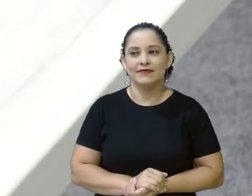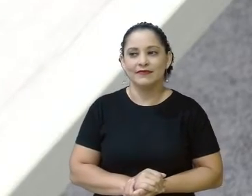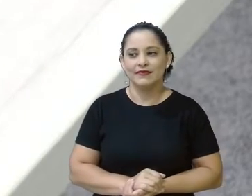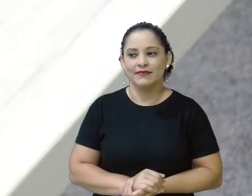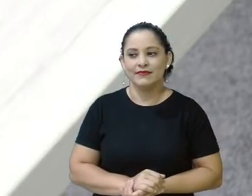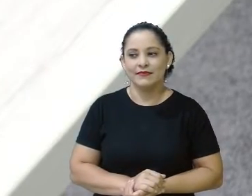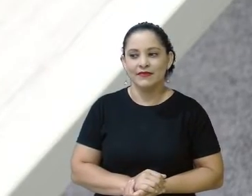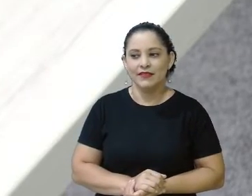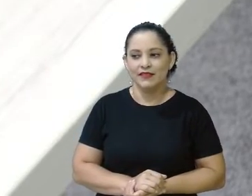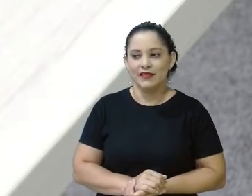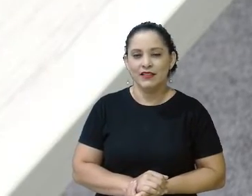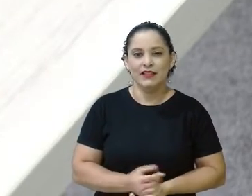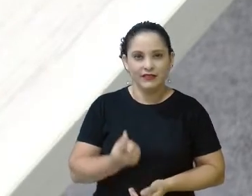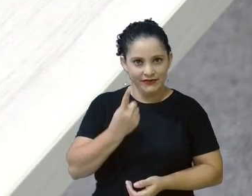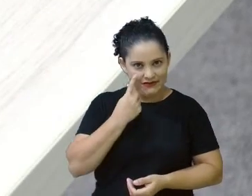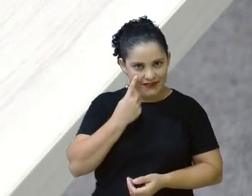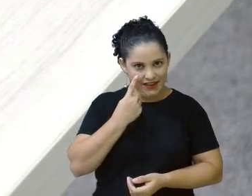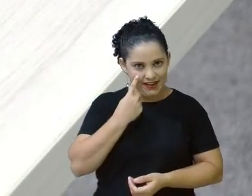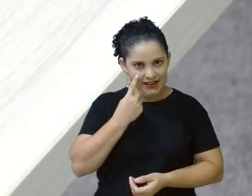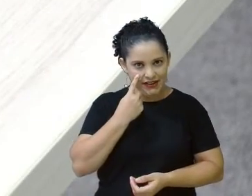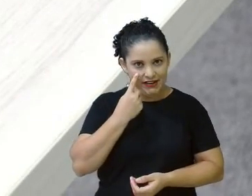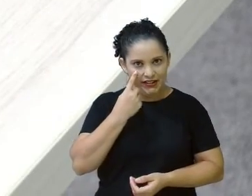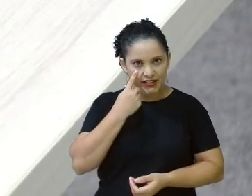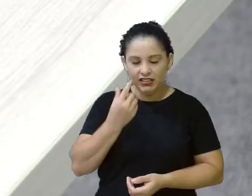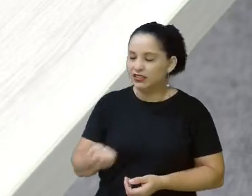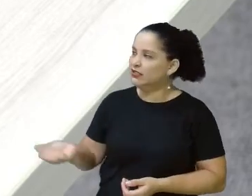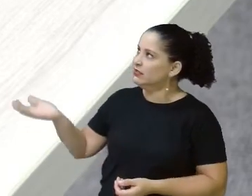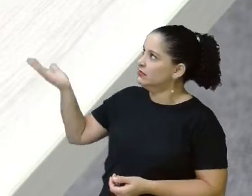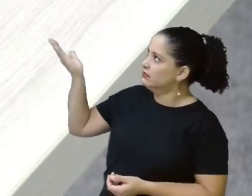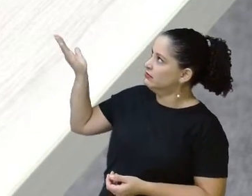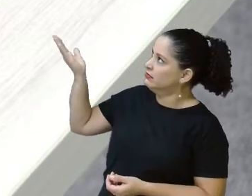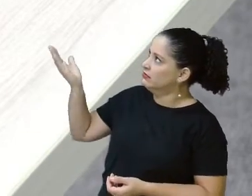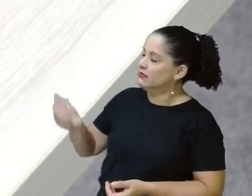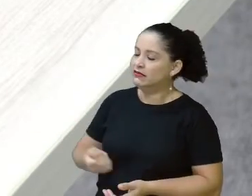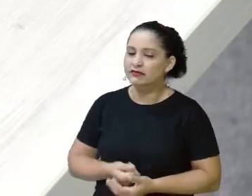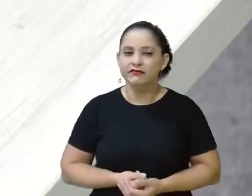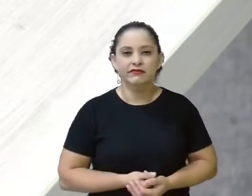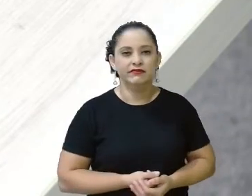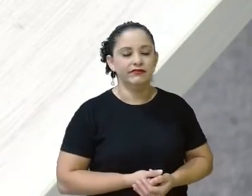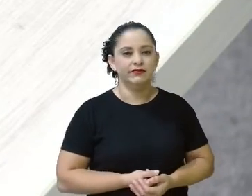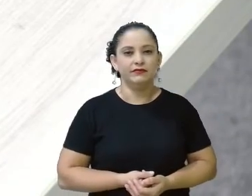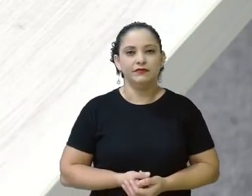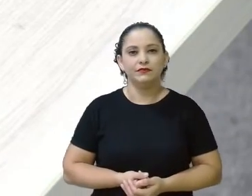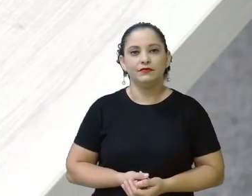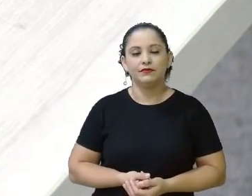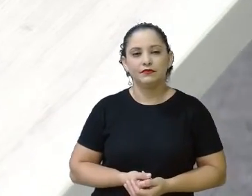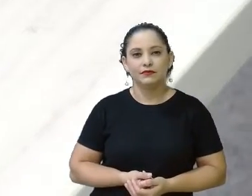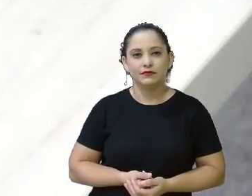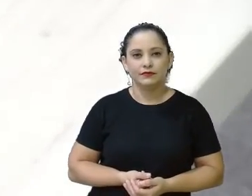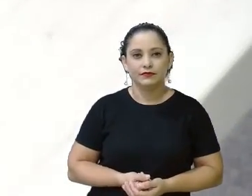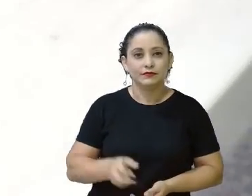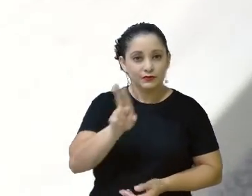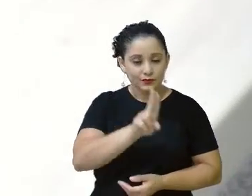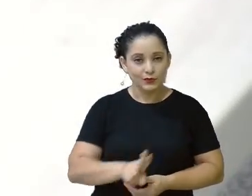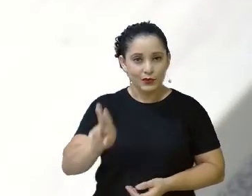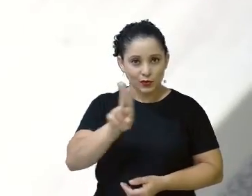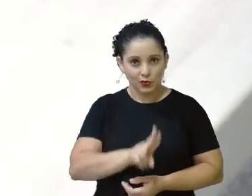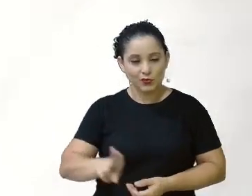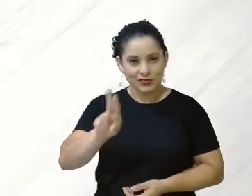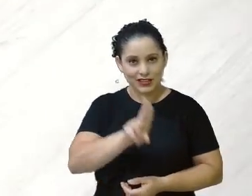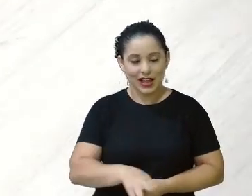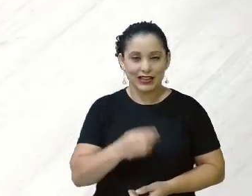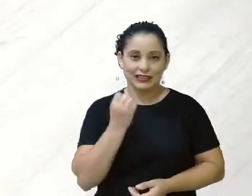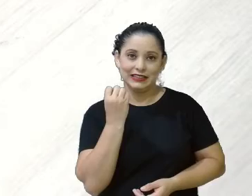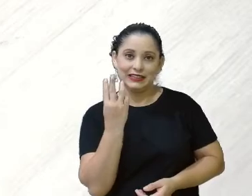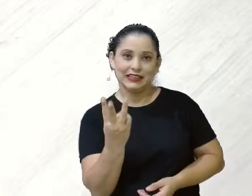a... Olha, quinto ano, que maravilhoso. Eu não usei as 3 casinhas. Olha